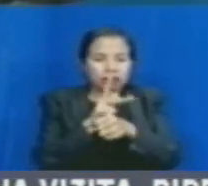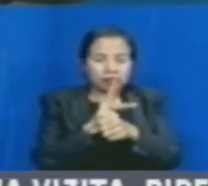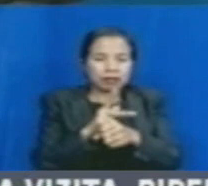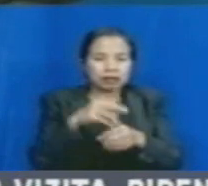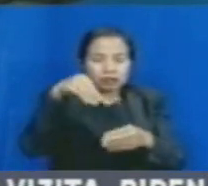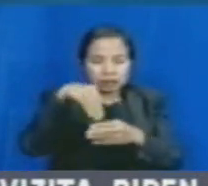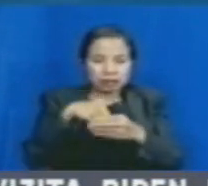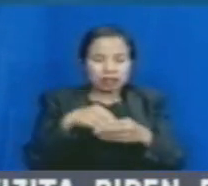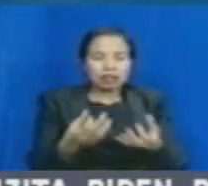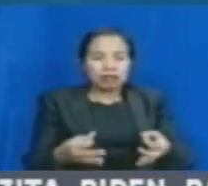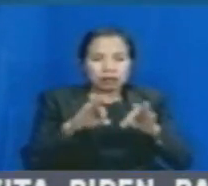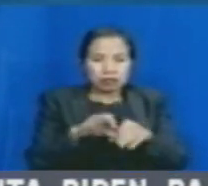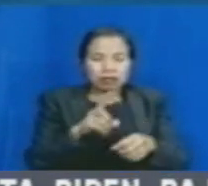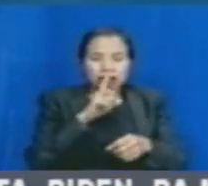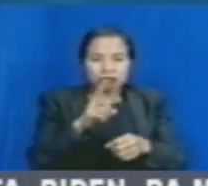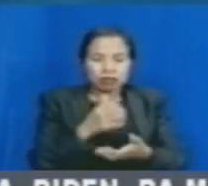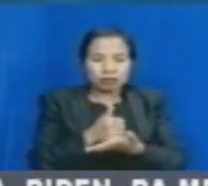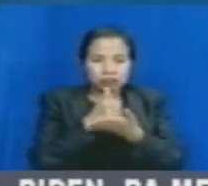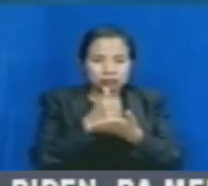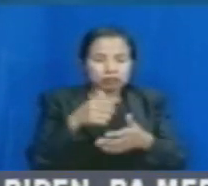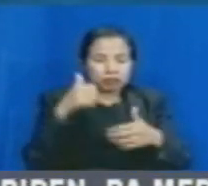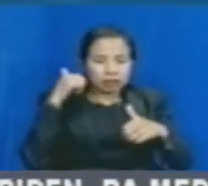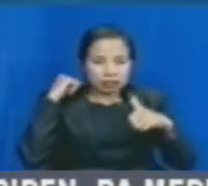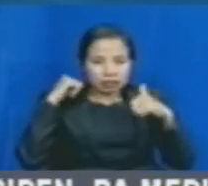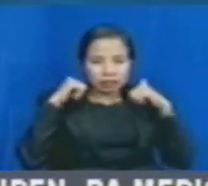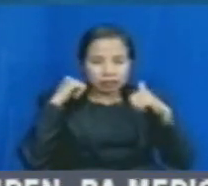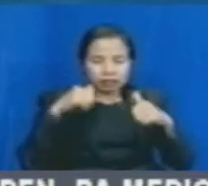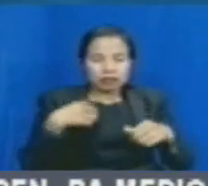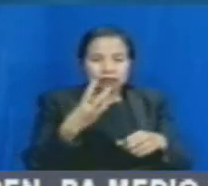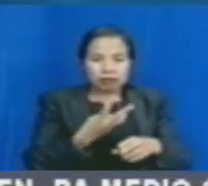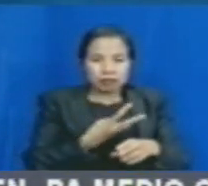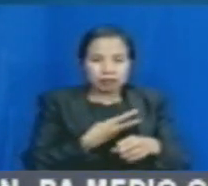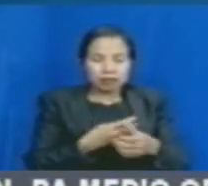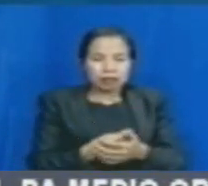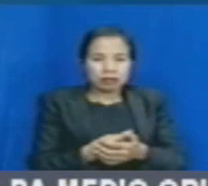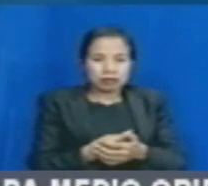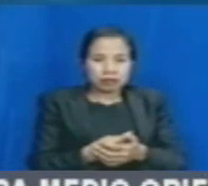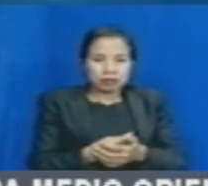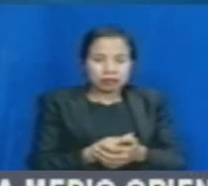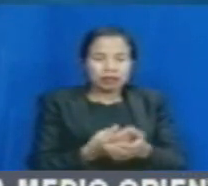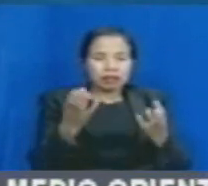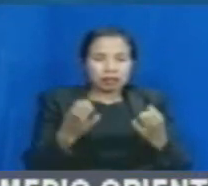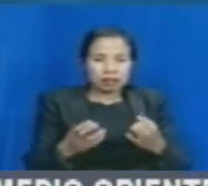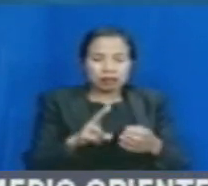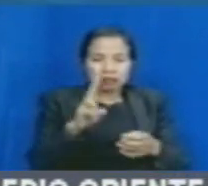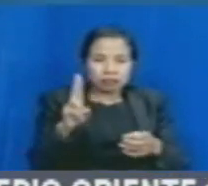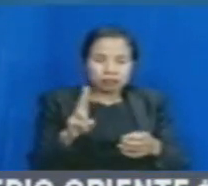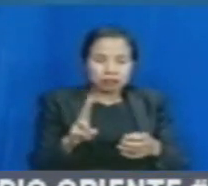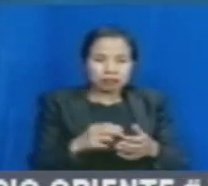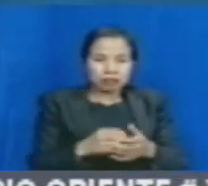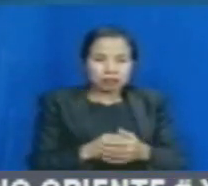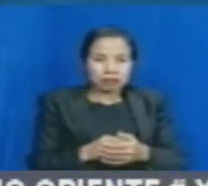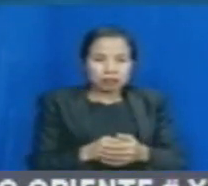fato ajuda atividade por exemplo se ita raiki se ita cara investimento direta